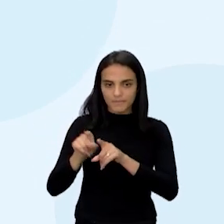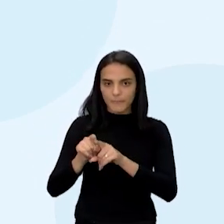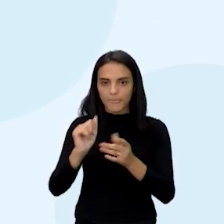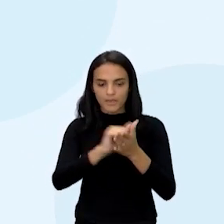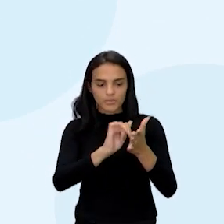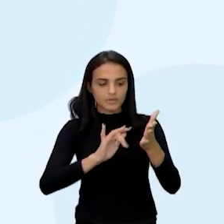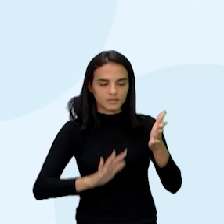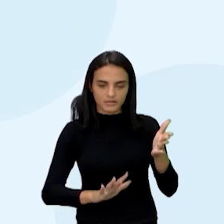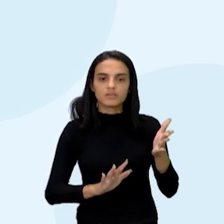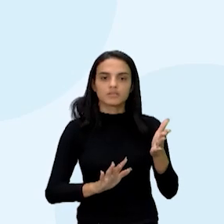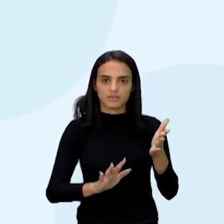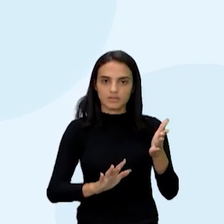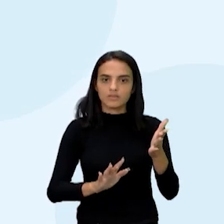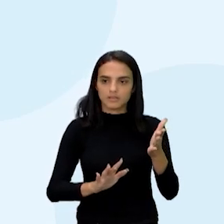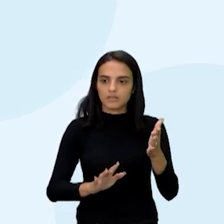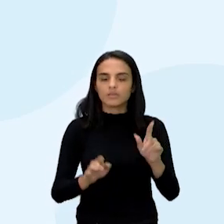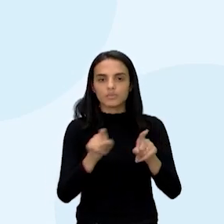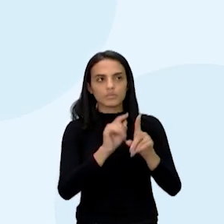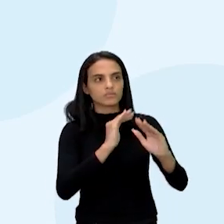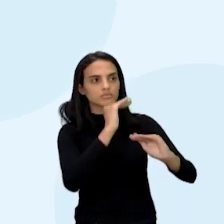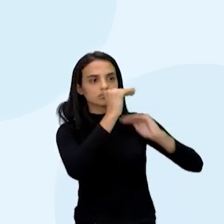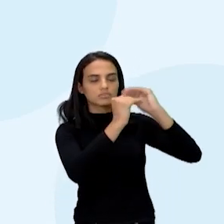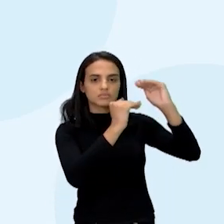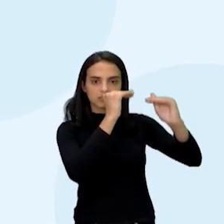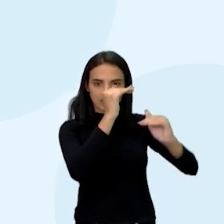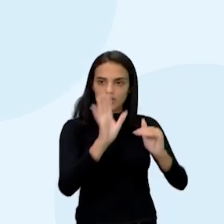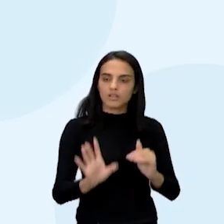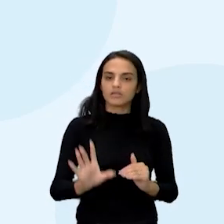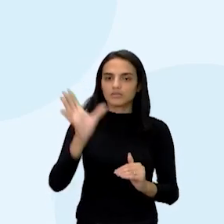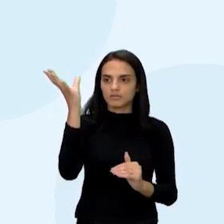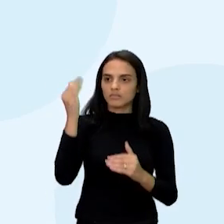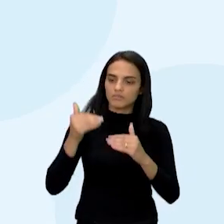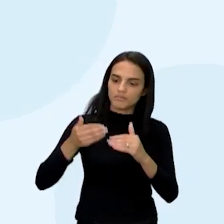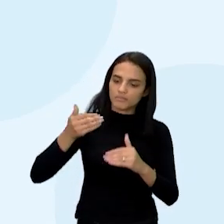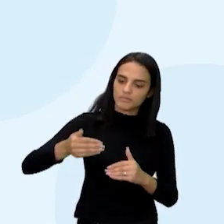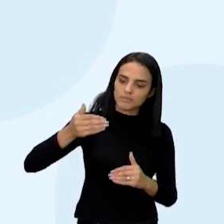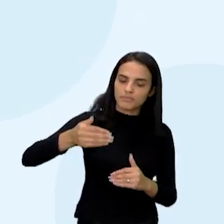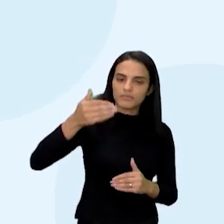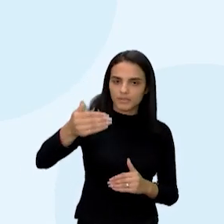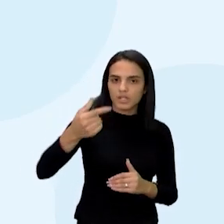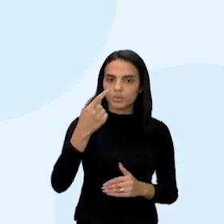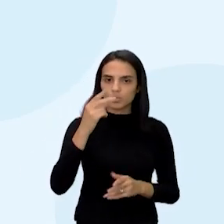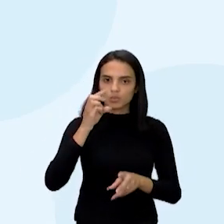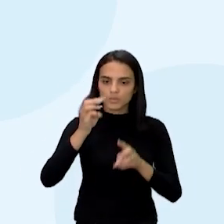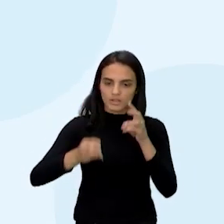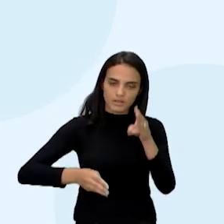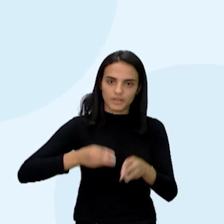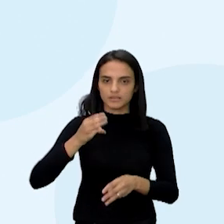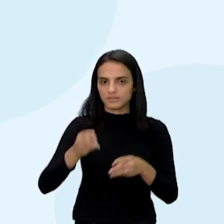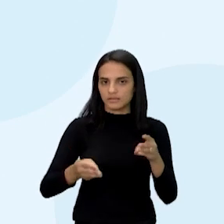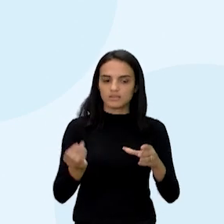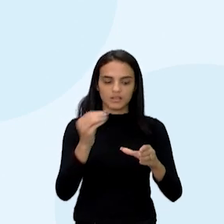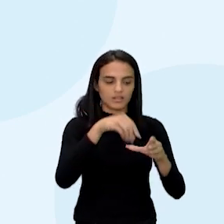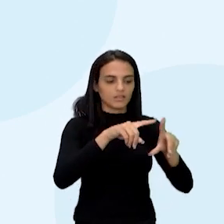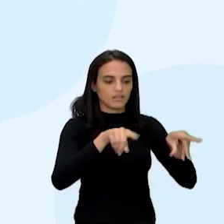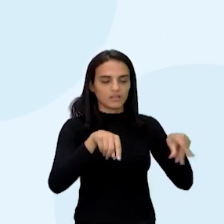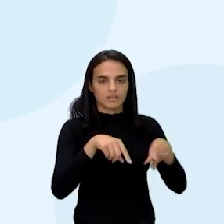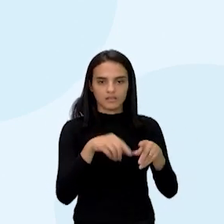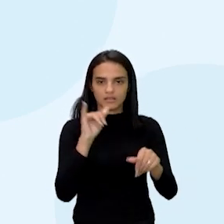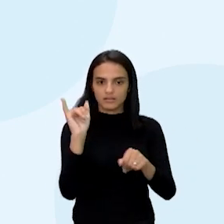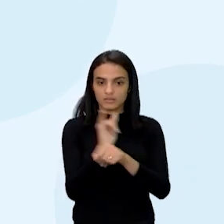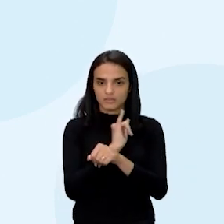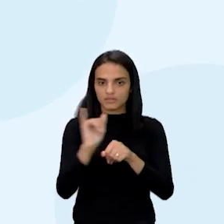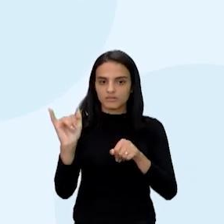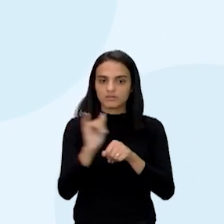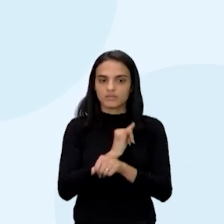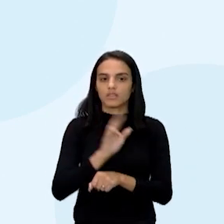uma atividade, de um enriquecimento que iria acontecer ao longo de um semestre na sala de recursos. Então, a